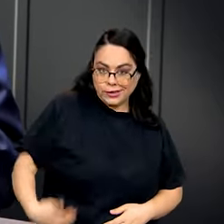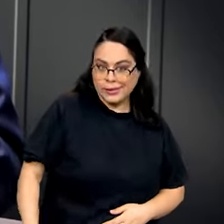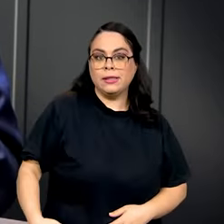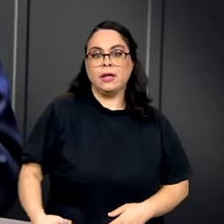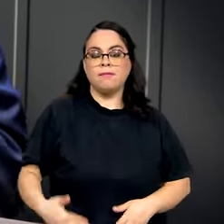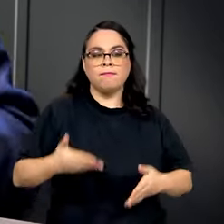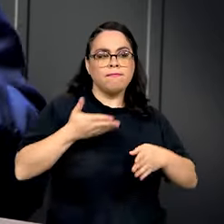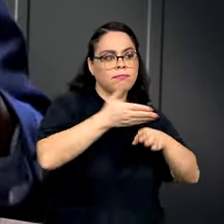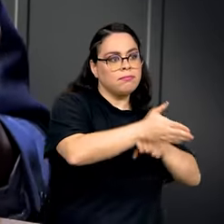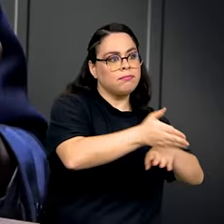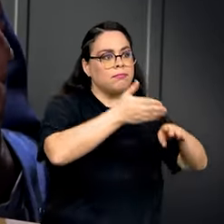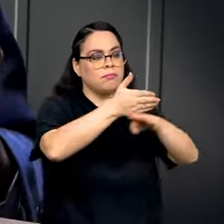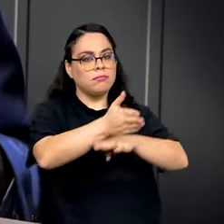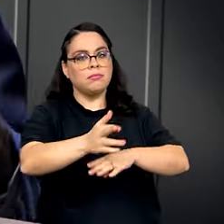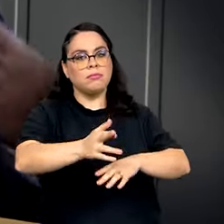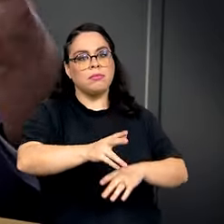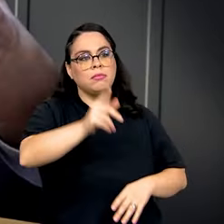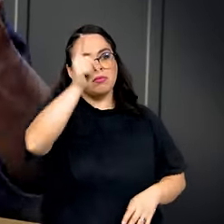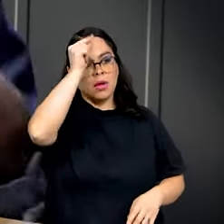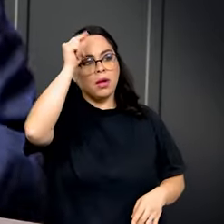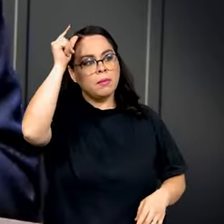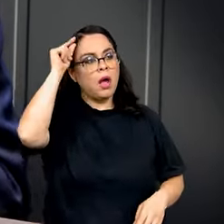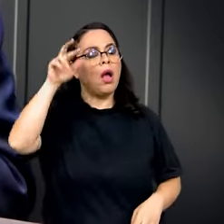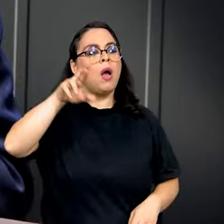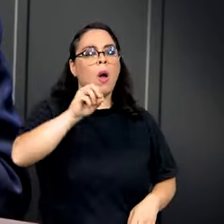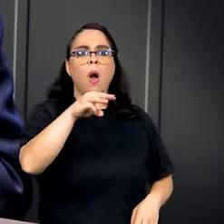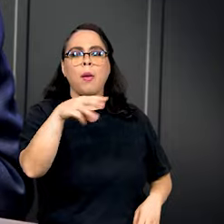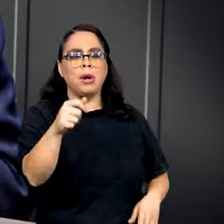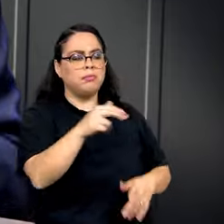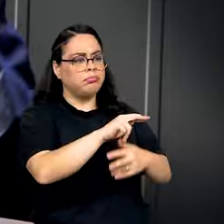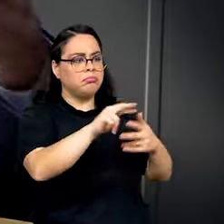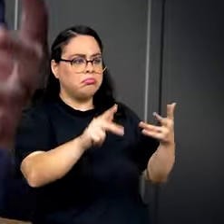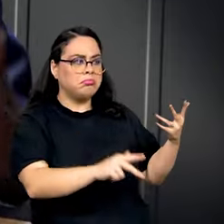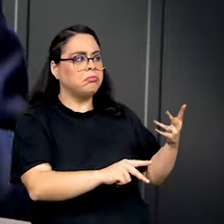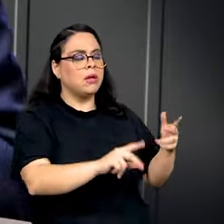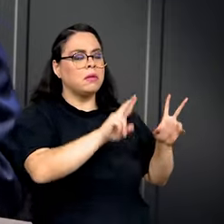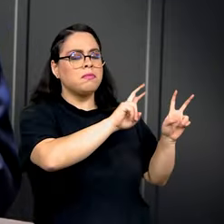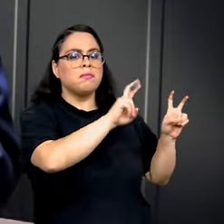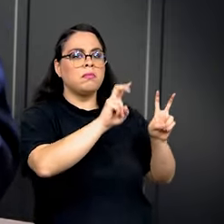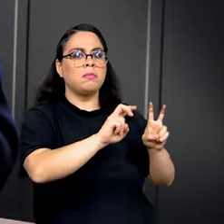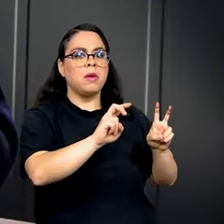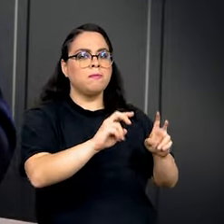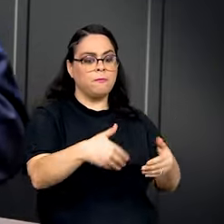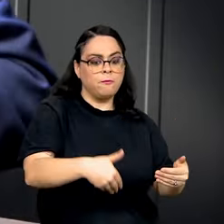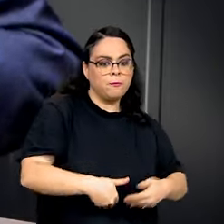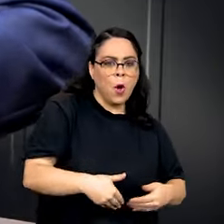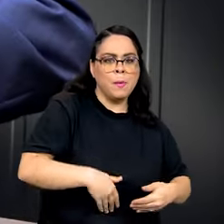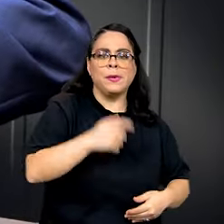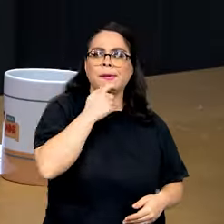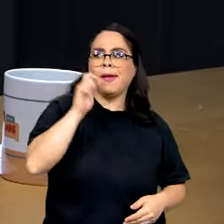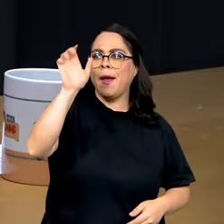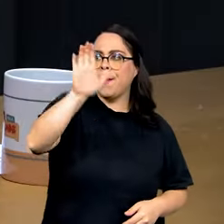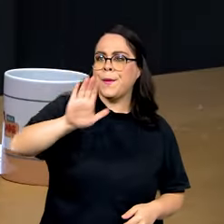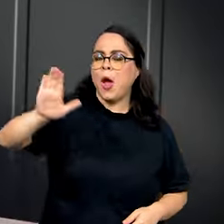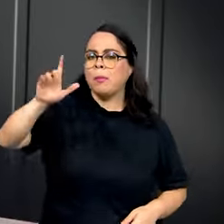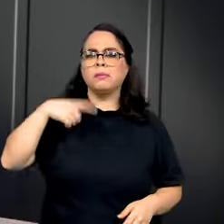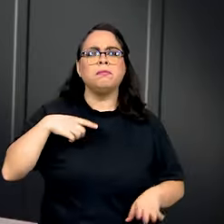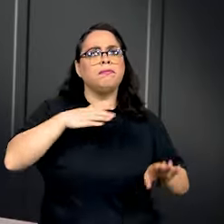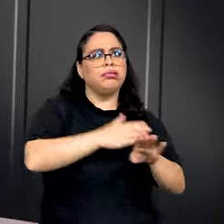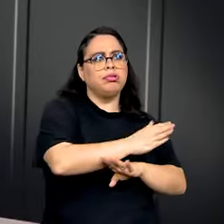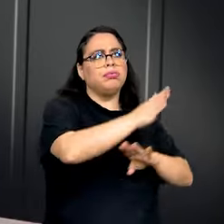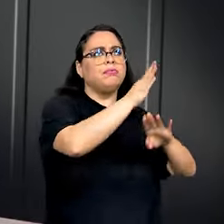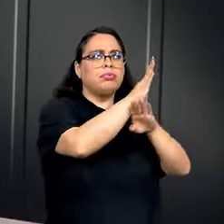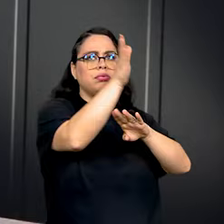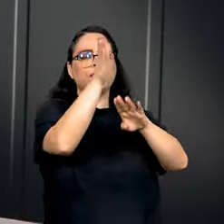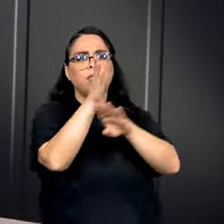e visitando ali em Roma tratando desse tema da fome na Europa na América do Norte